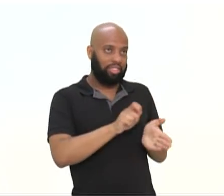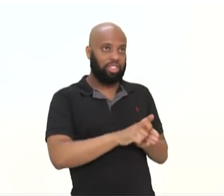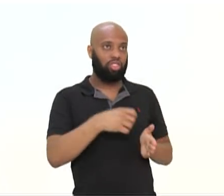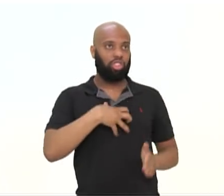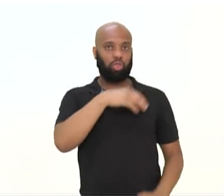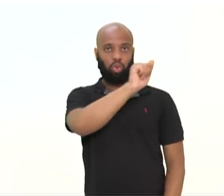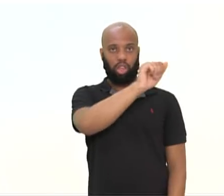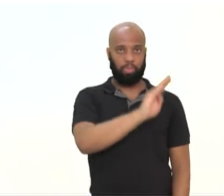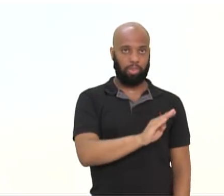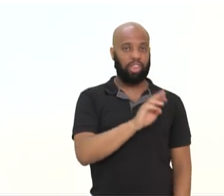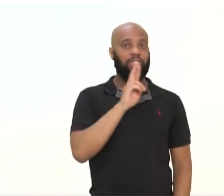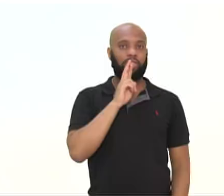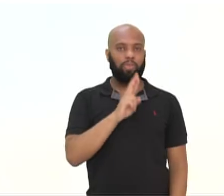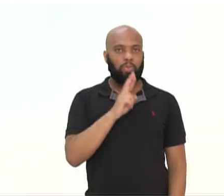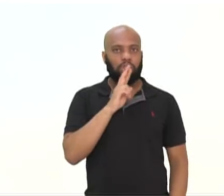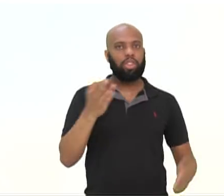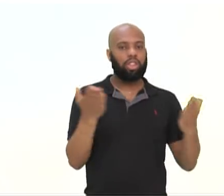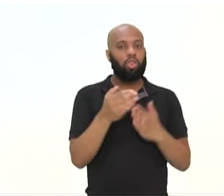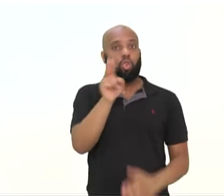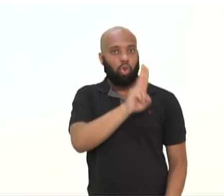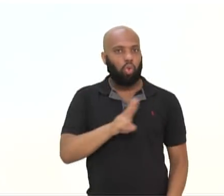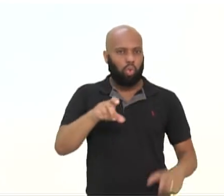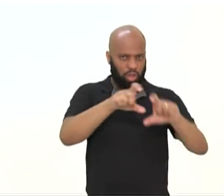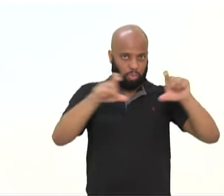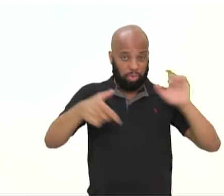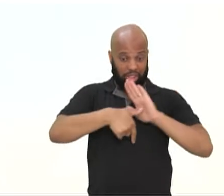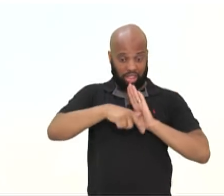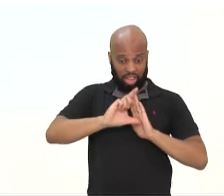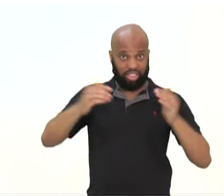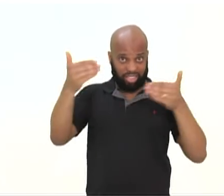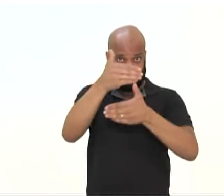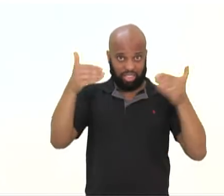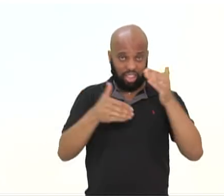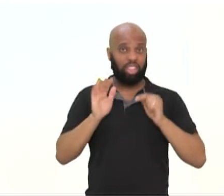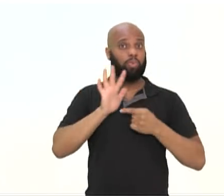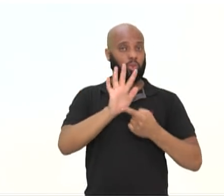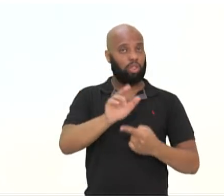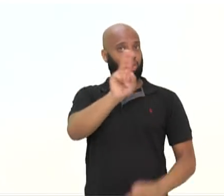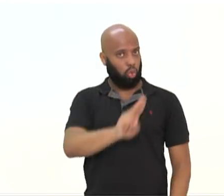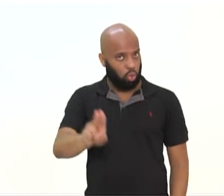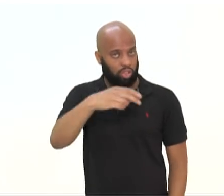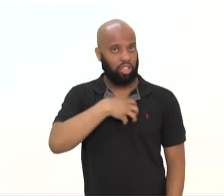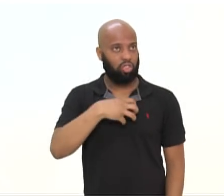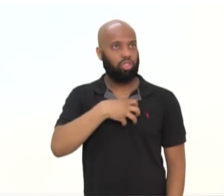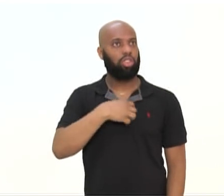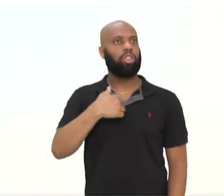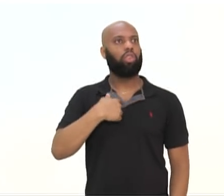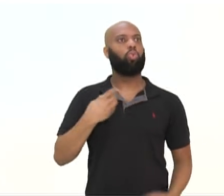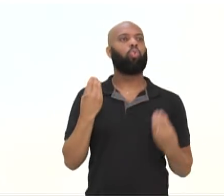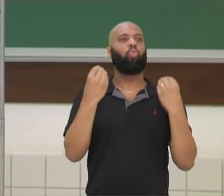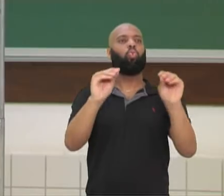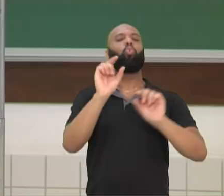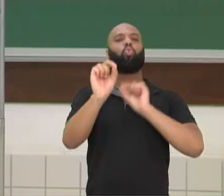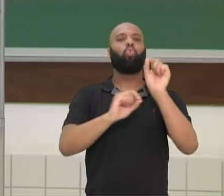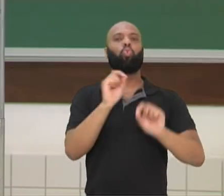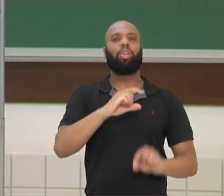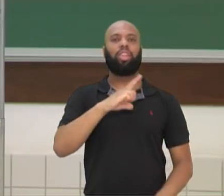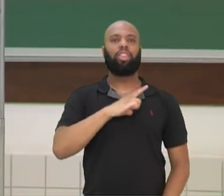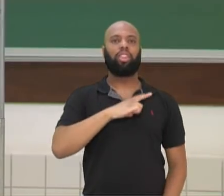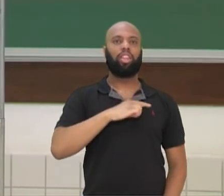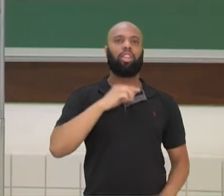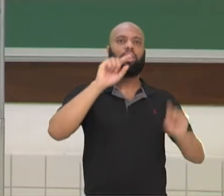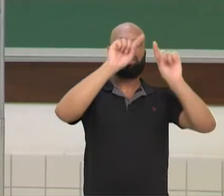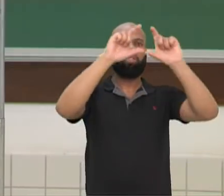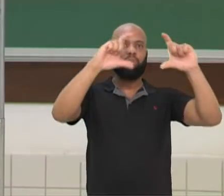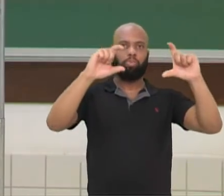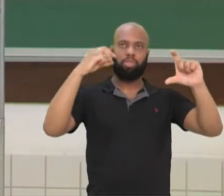dois resultados, a partir do produto notável que nós estudamos. Para você não esquecer, eu escrevi aqui, ó, o cubo da soma é